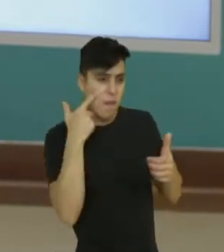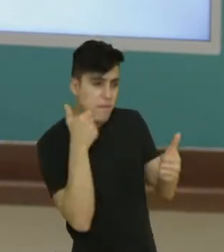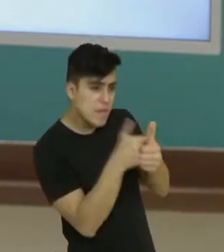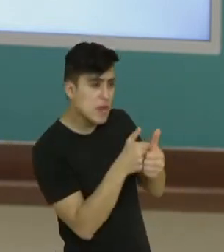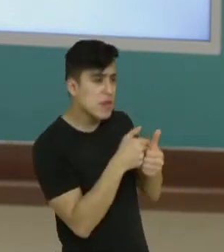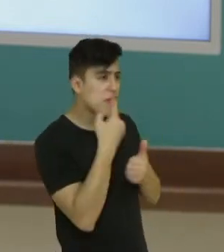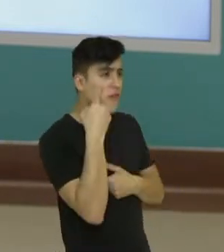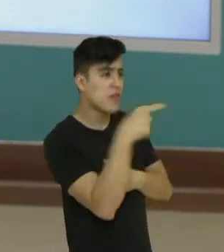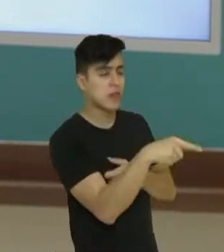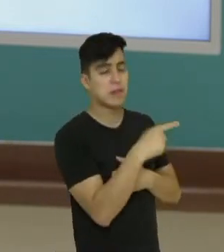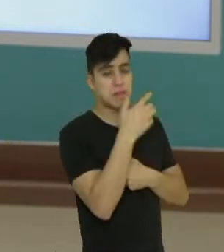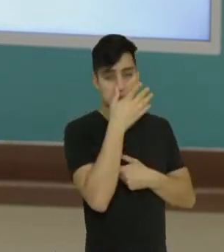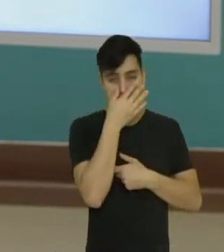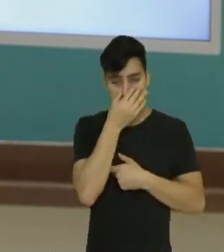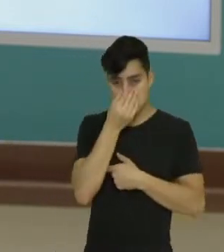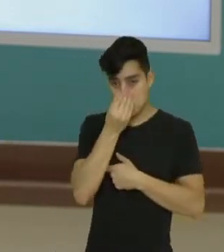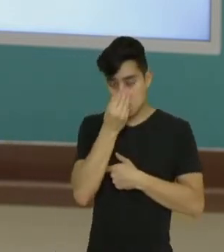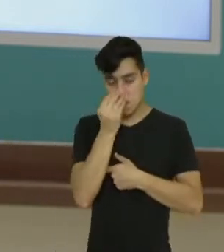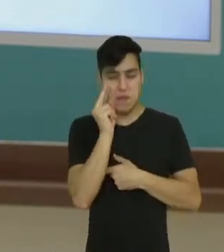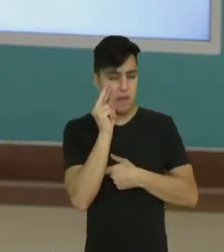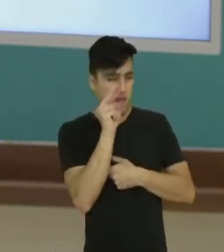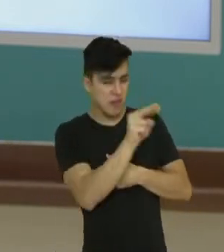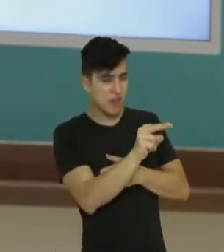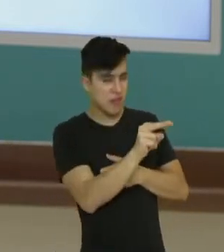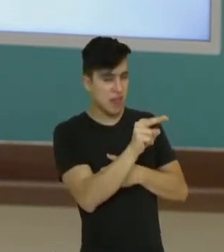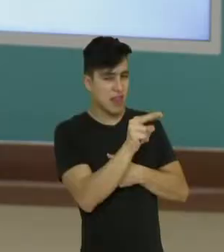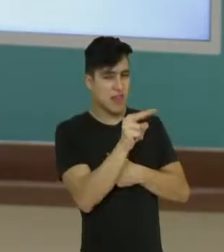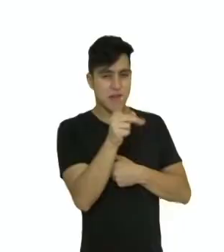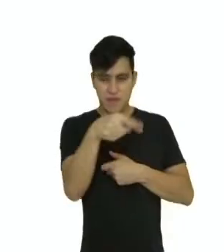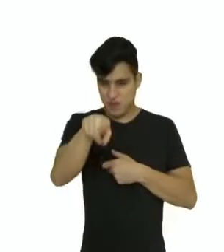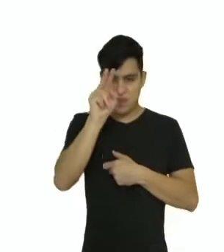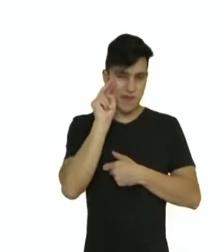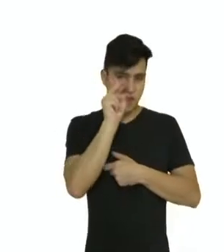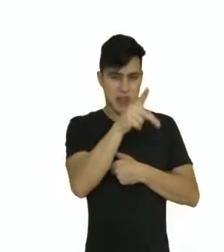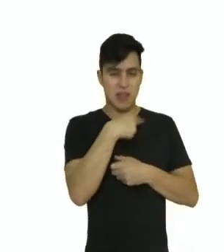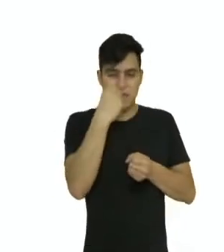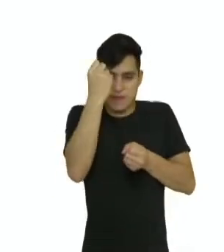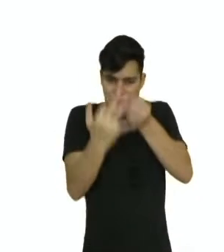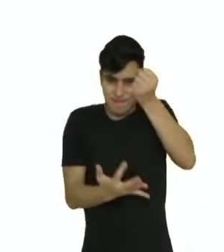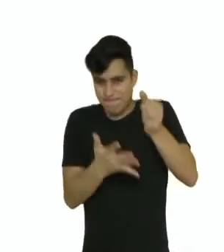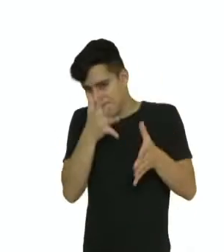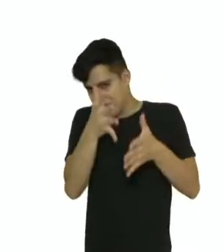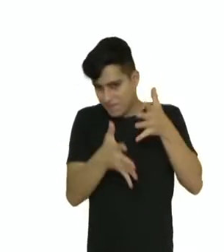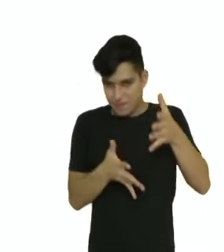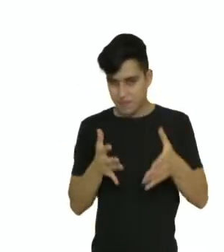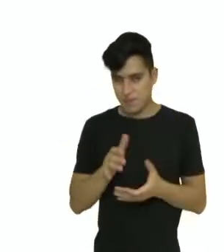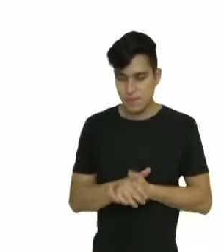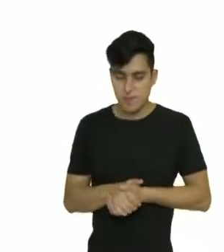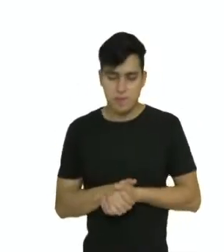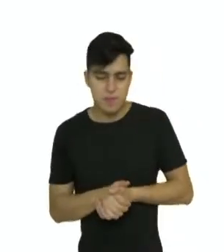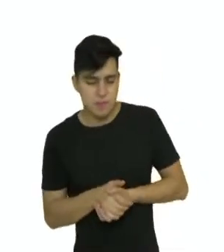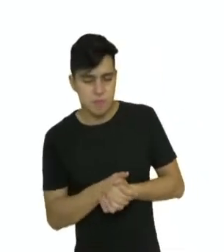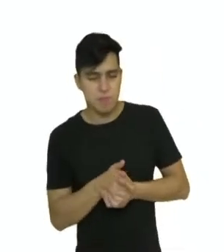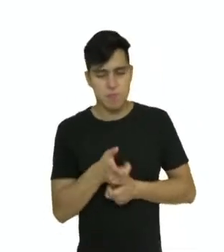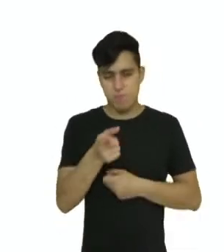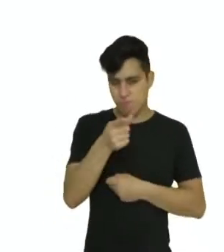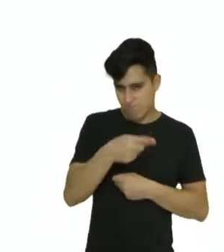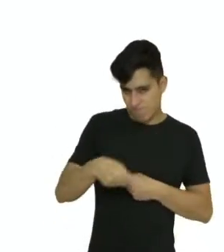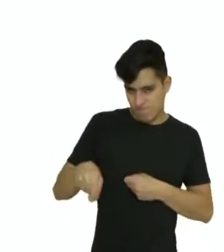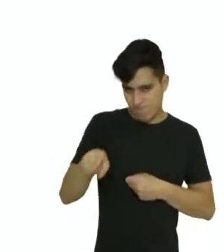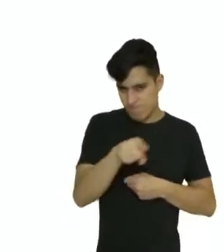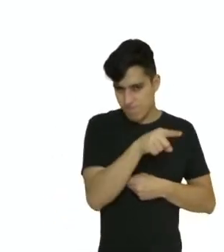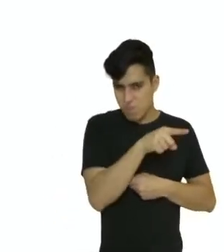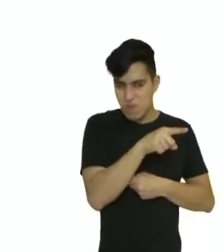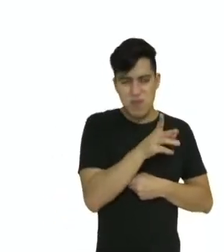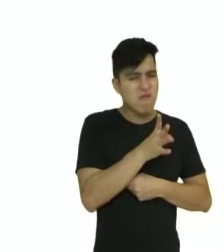Então enquanto você olha bem a imagem, eu vou fazer a leitura do texto para você. Você conhece o fenômeno natural que está representado